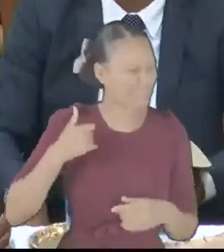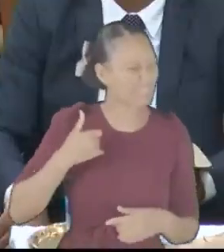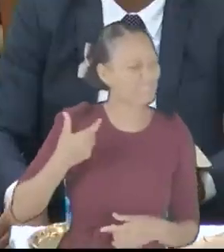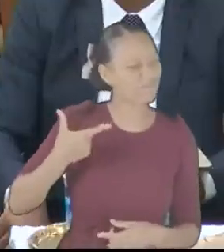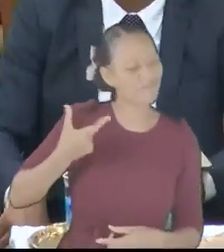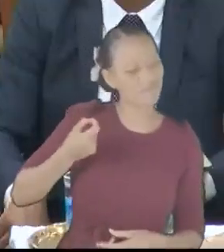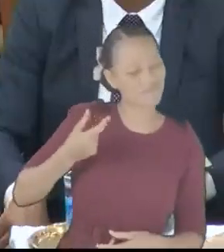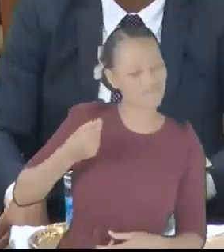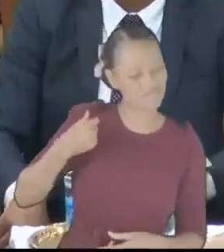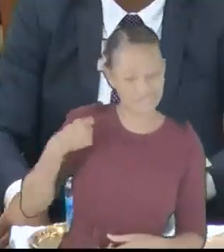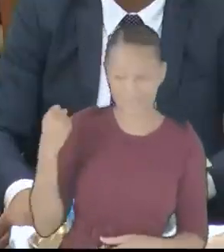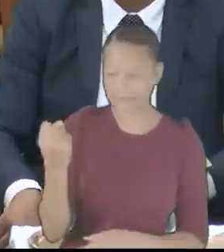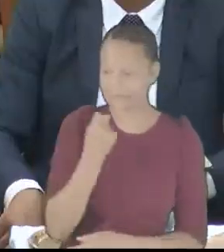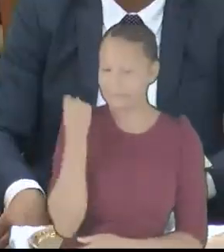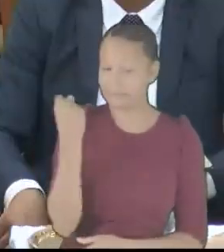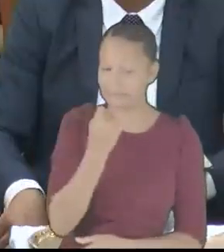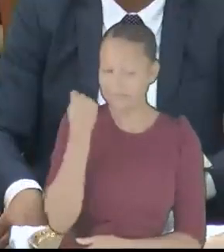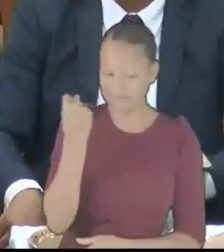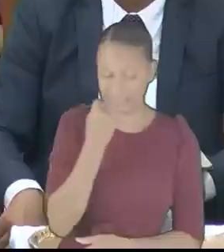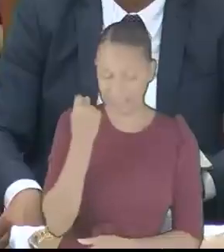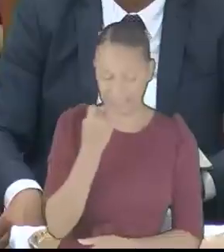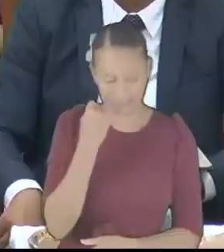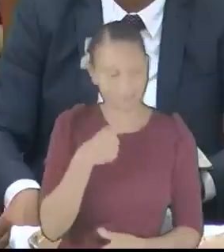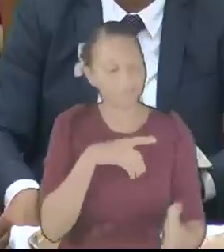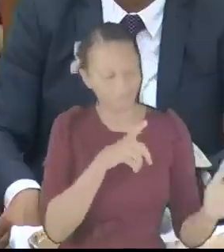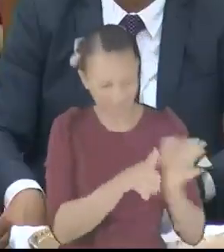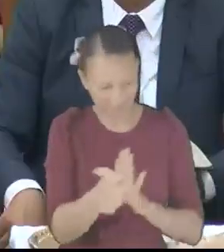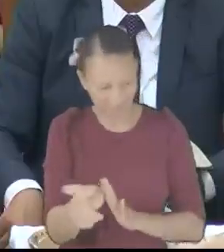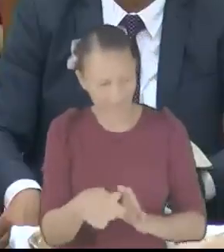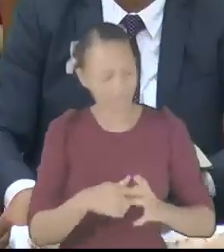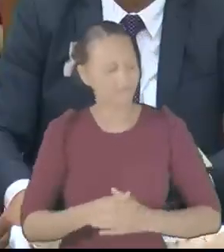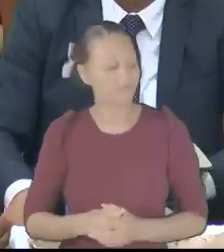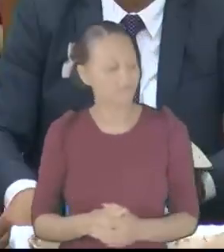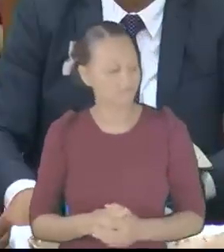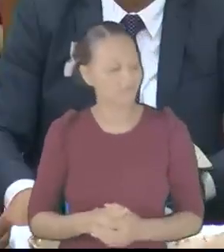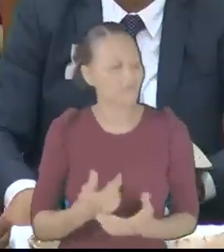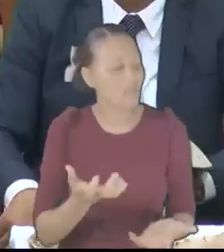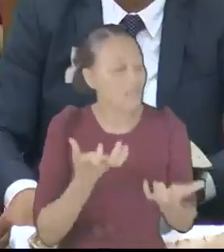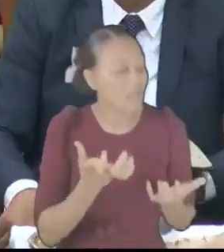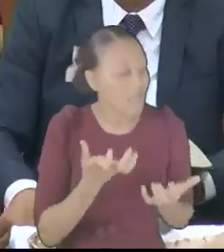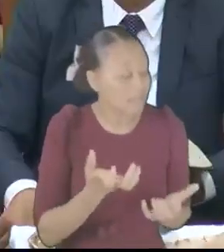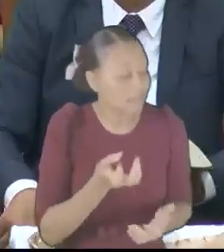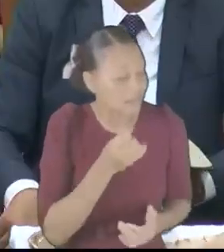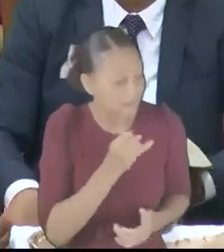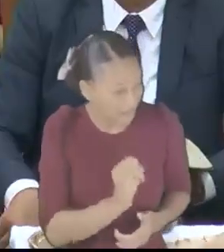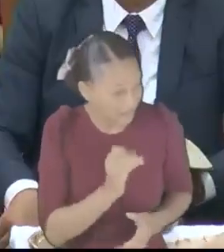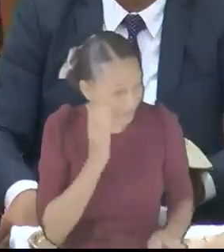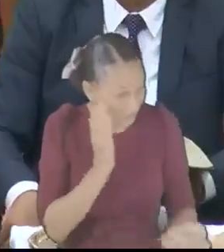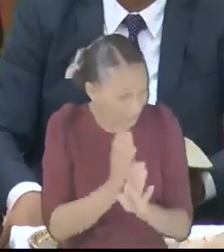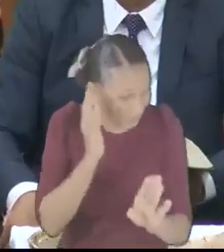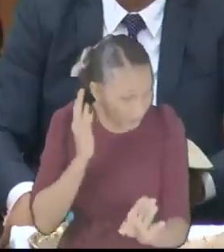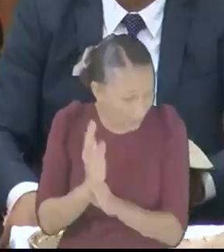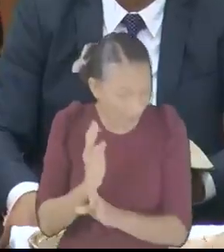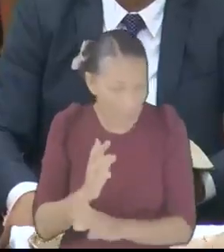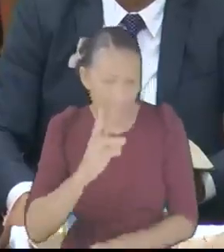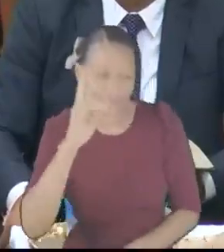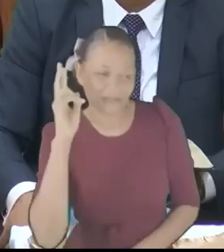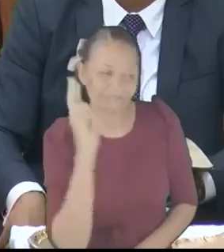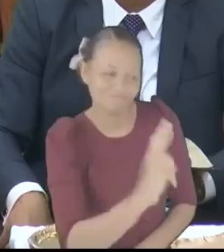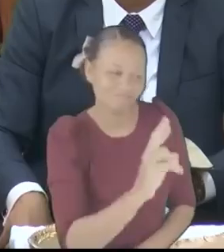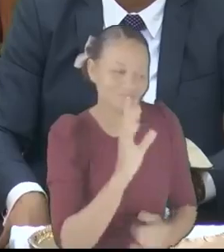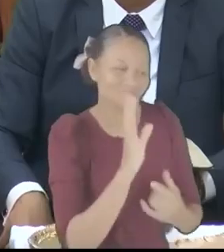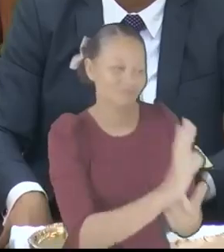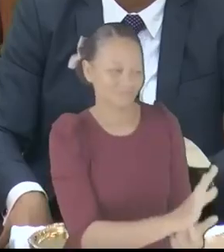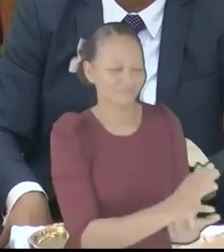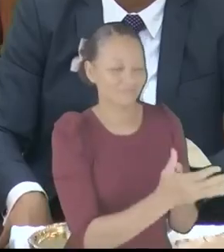Foi um pecado gravíssimo que eu cometi, e eu quero, se a senhora descobrir, se ele revelar para a